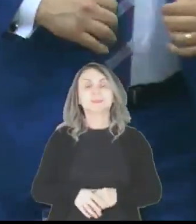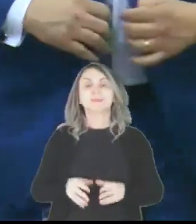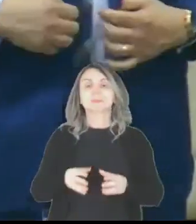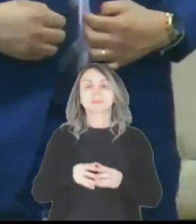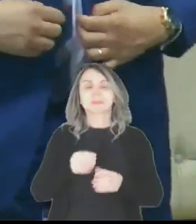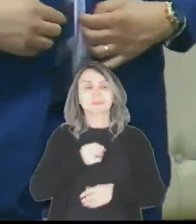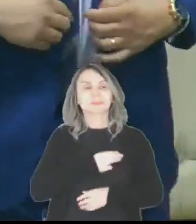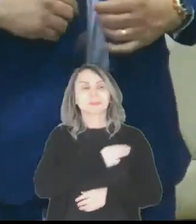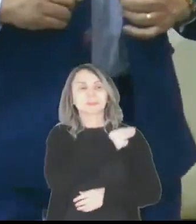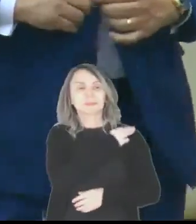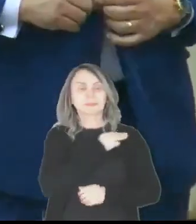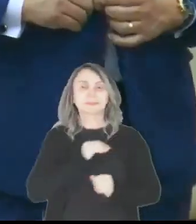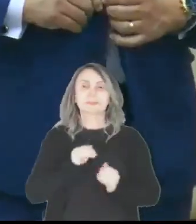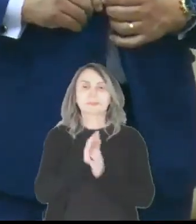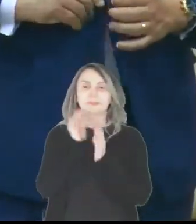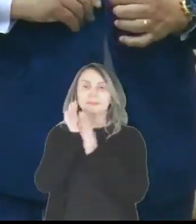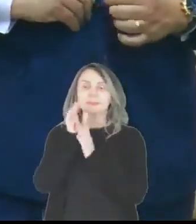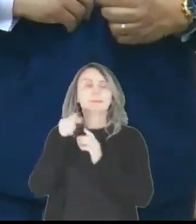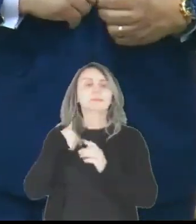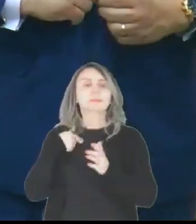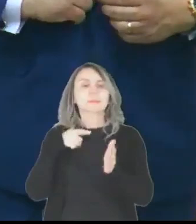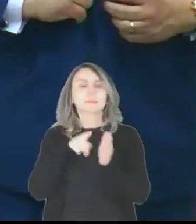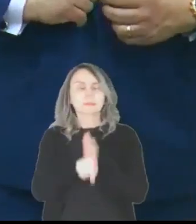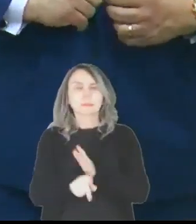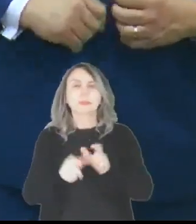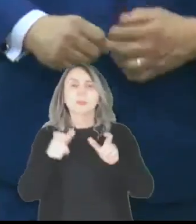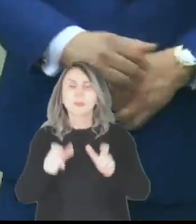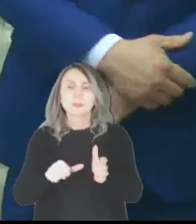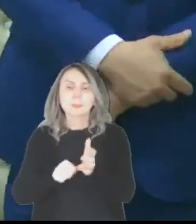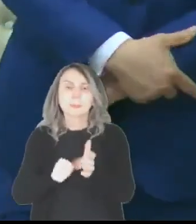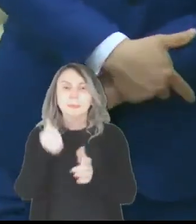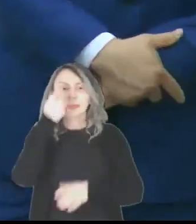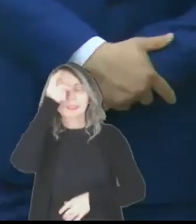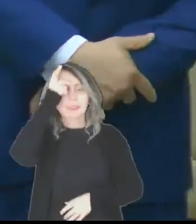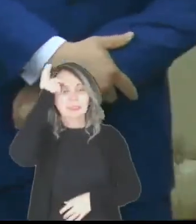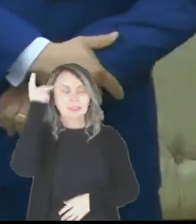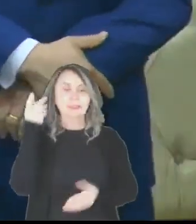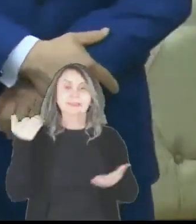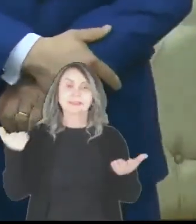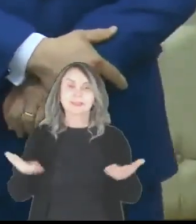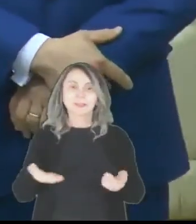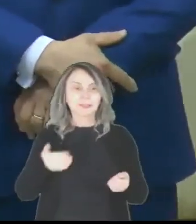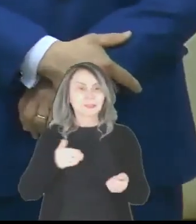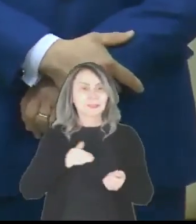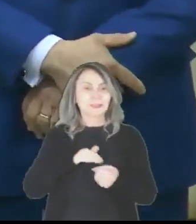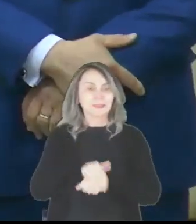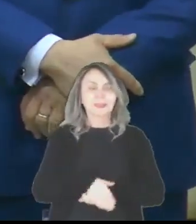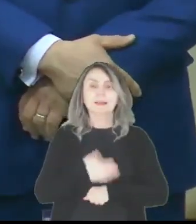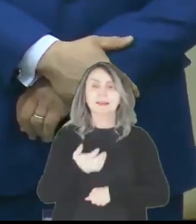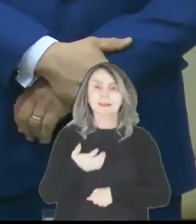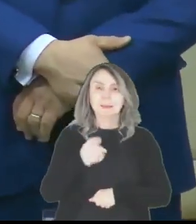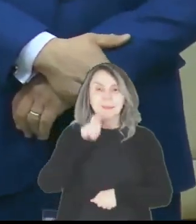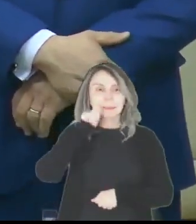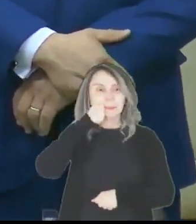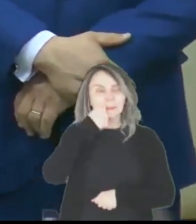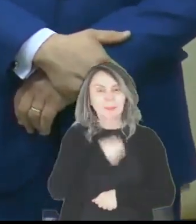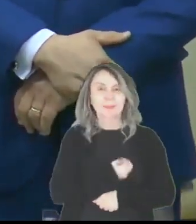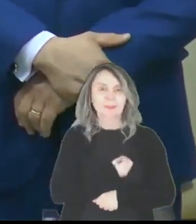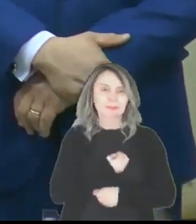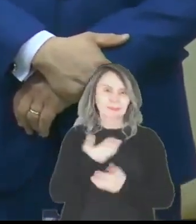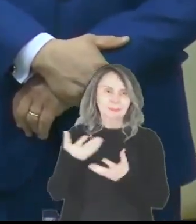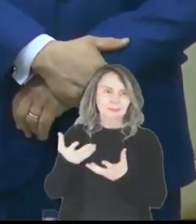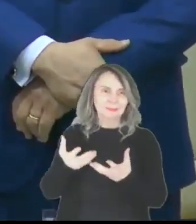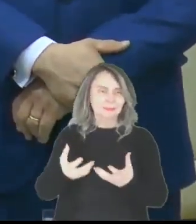Louvor, louva a Deus, eu quero saber onde está a primeira pessoa que nesta noite quer receber o pão da vida. Jesus